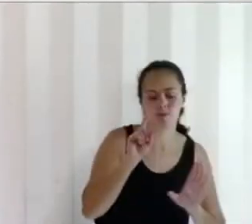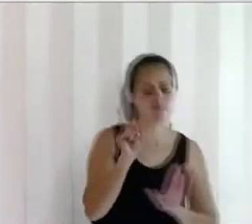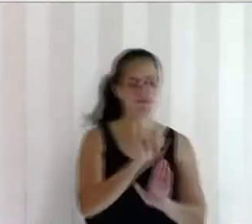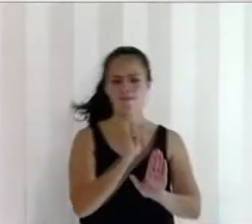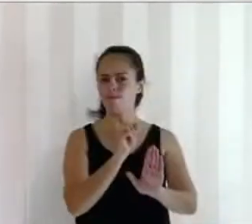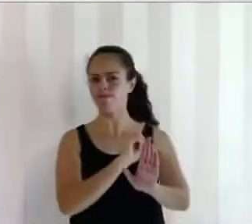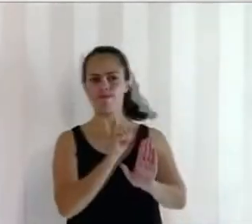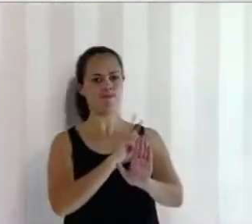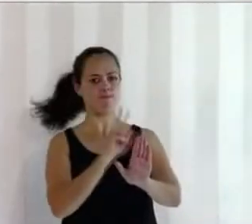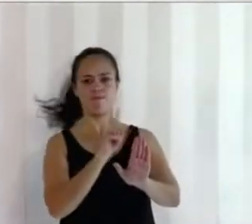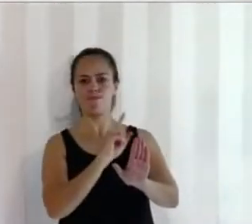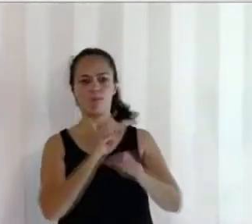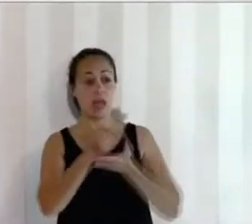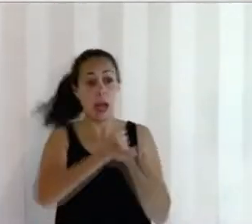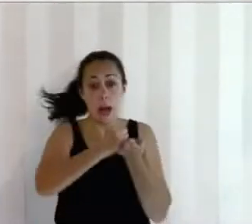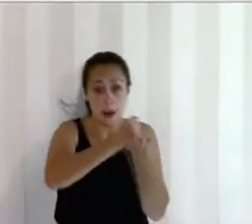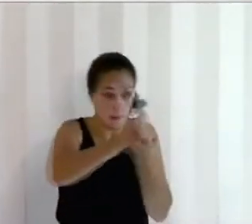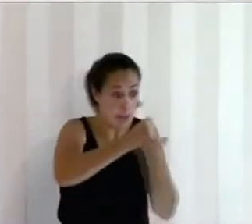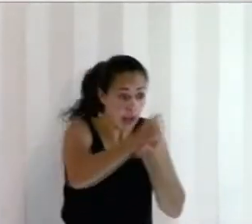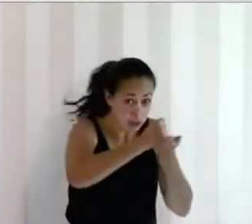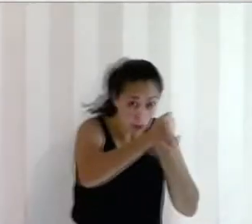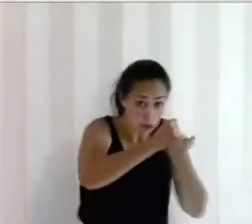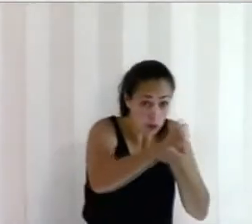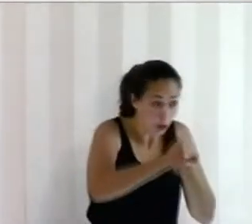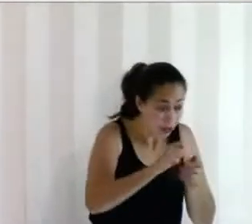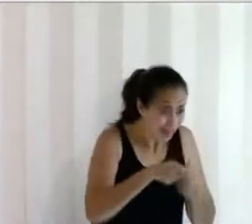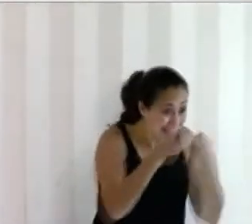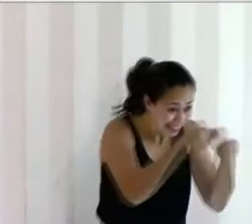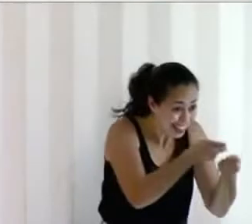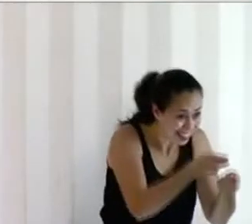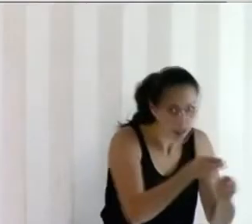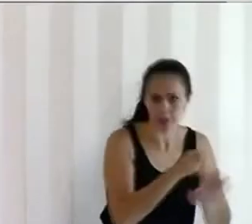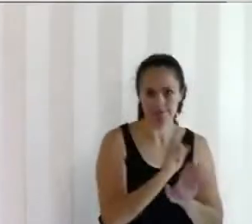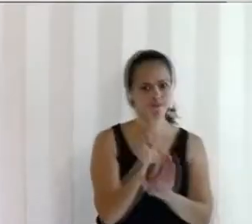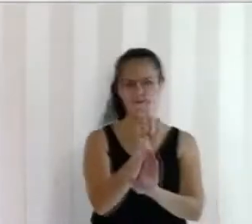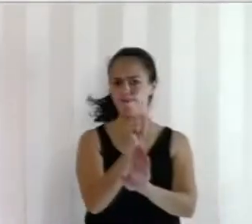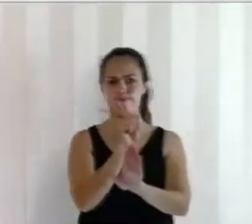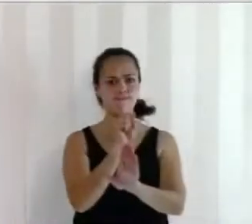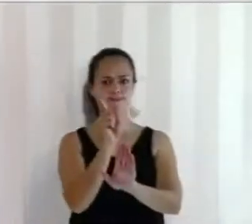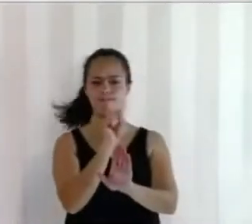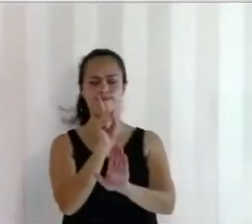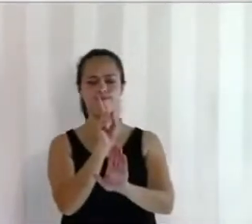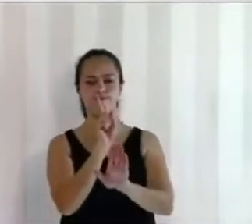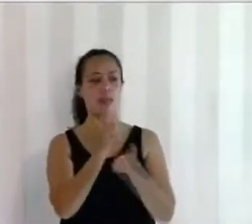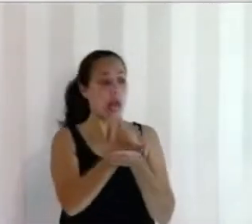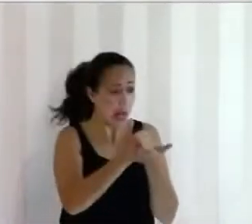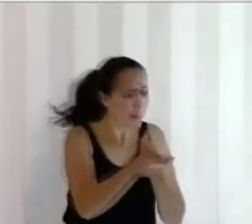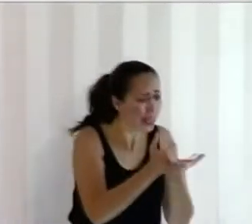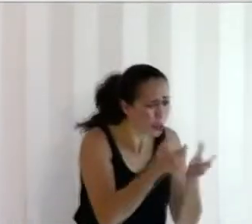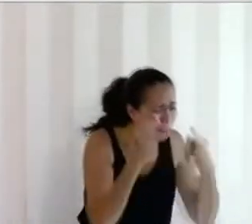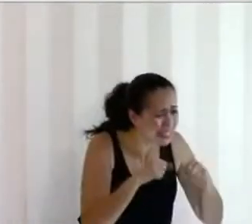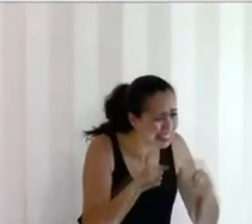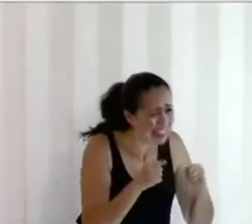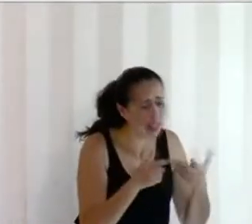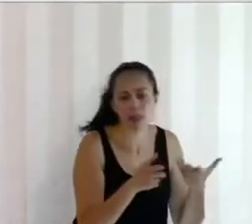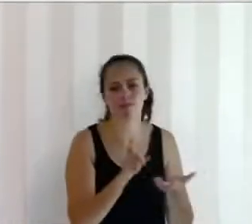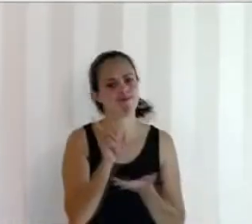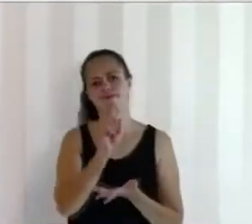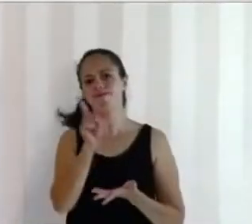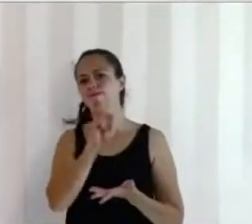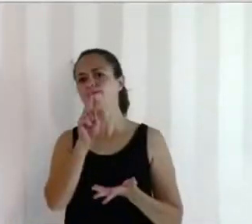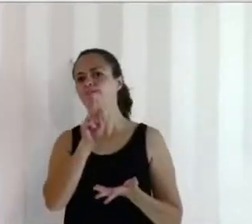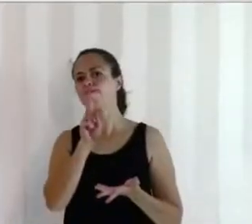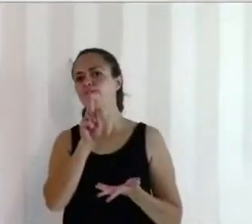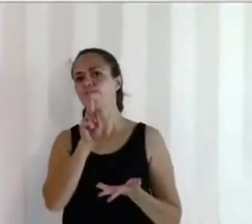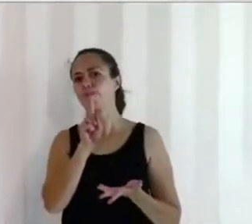poderia colocar um emplasto, alguma coisa, um pano quente, isso poderia, mas medicar não poderia,